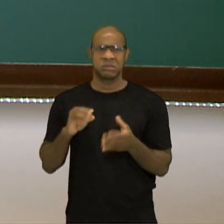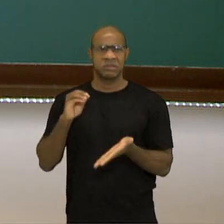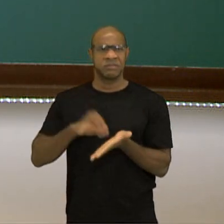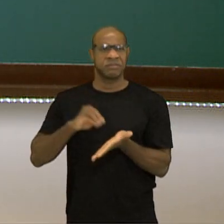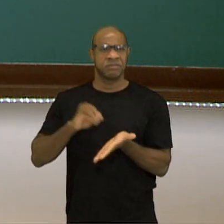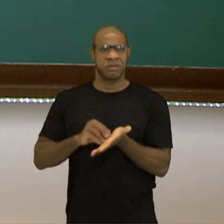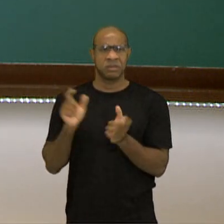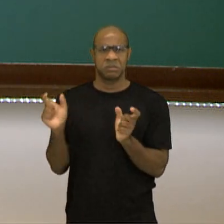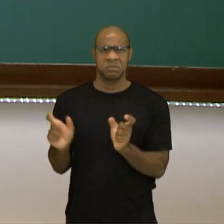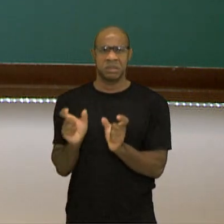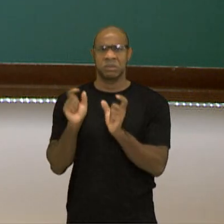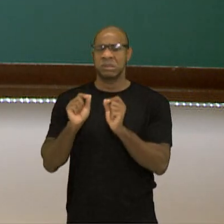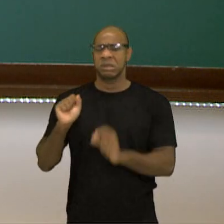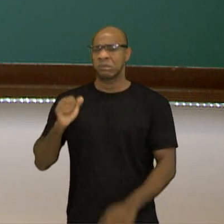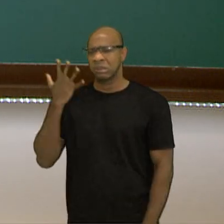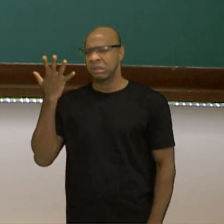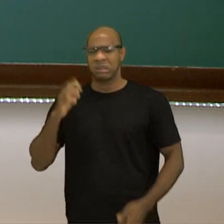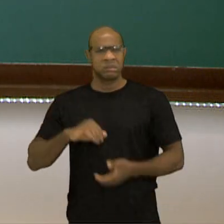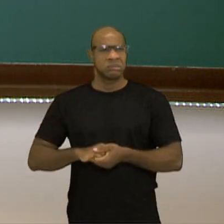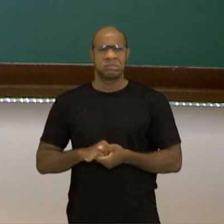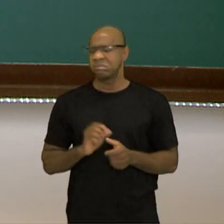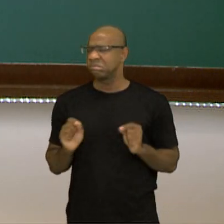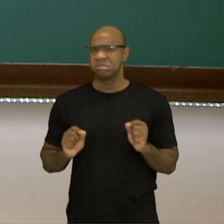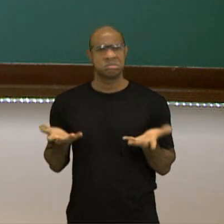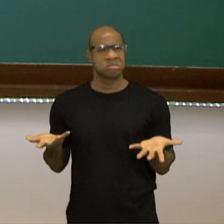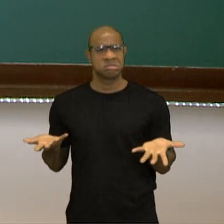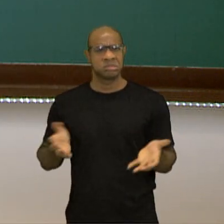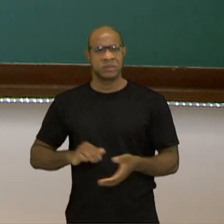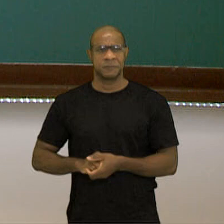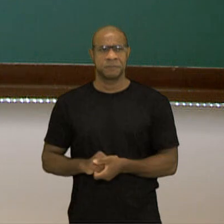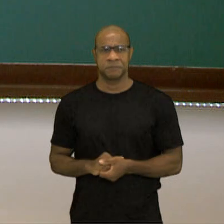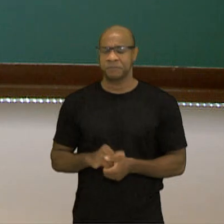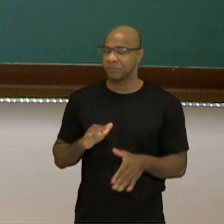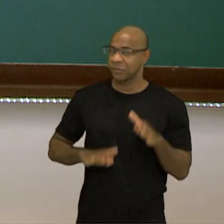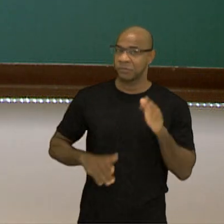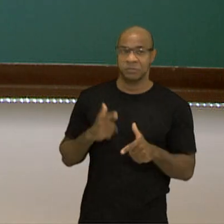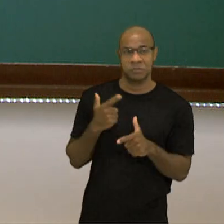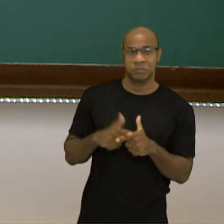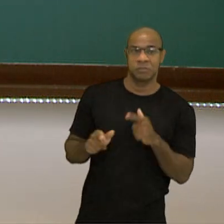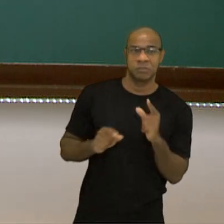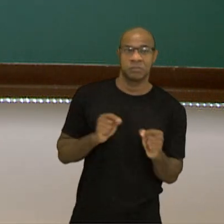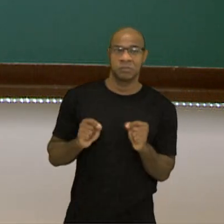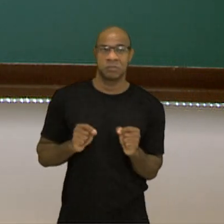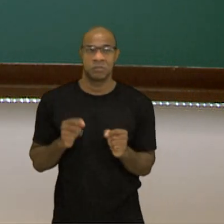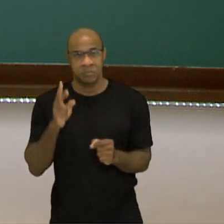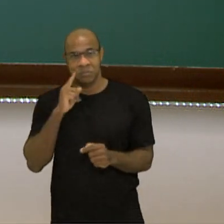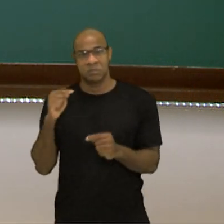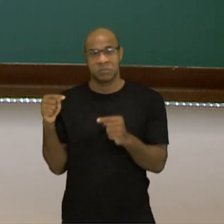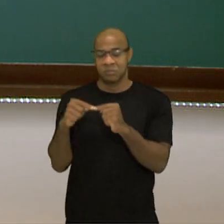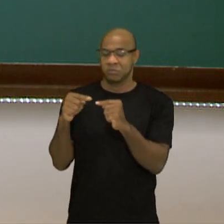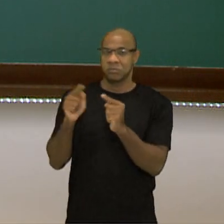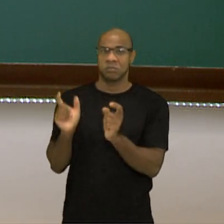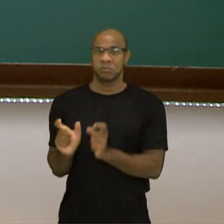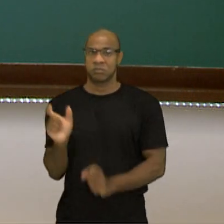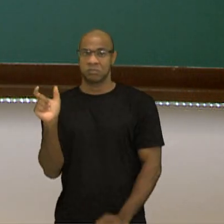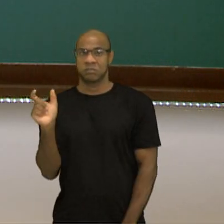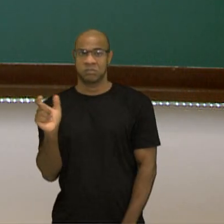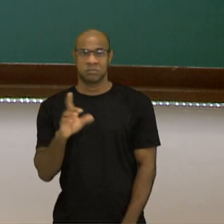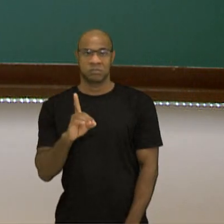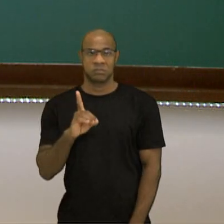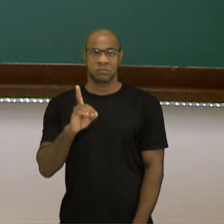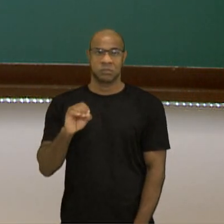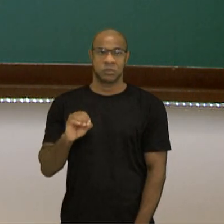interpretar melhor o que está acontecendo ali? Bom, talvez o problema esteja justamente nessa combinação aqui, do,